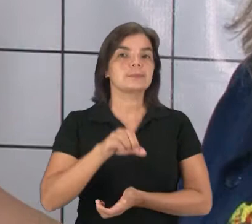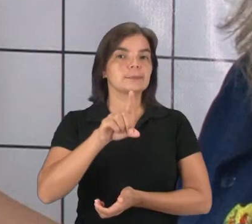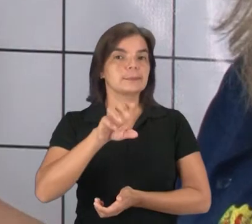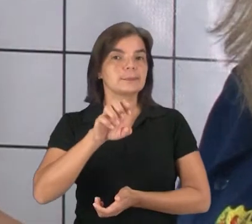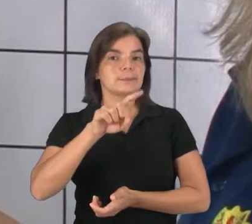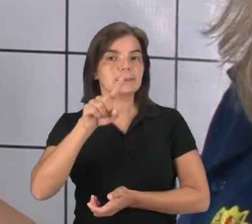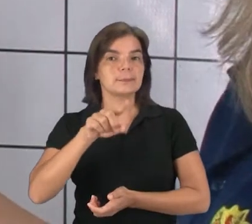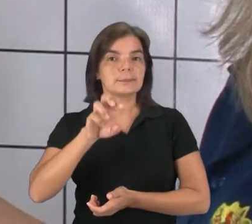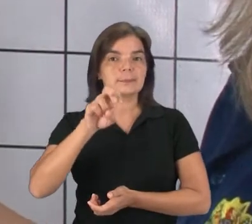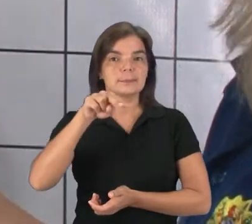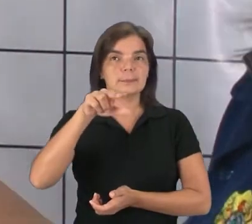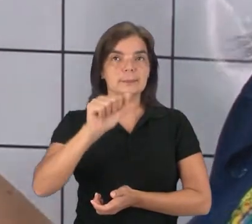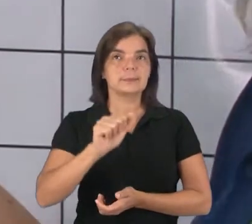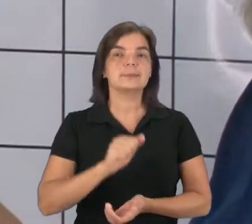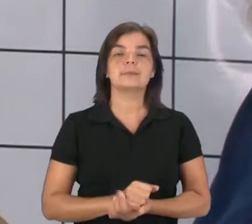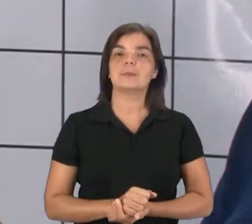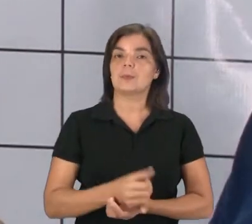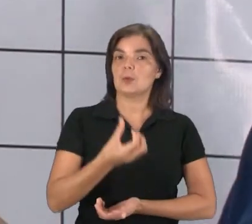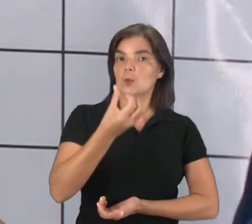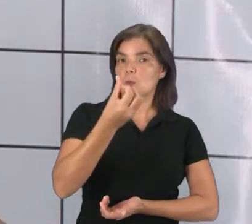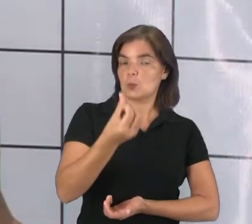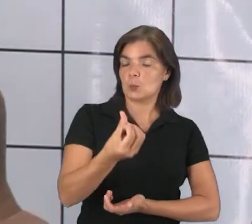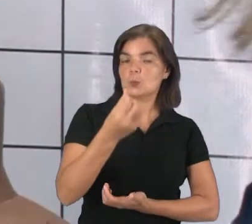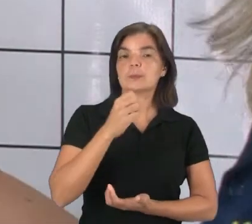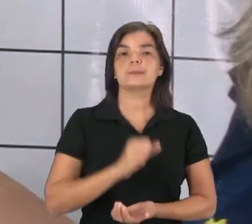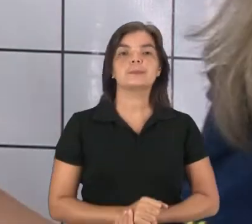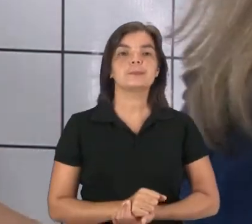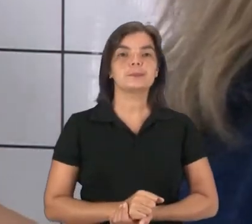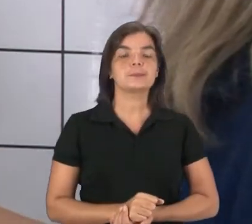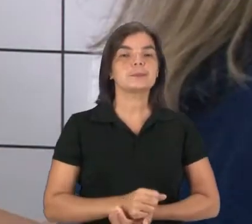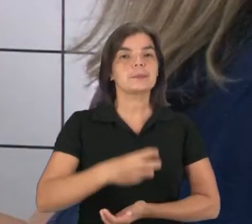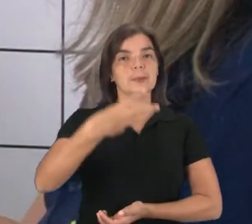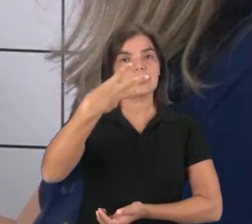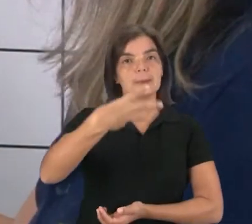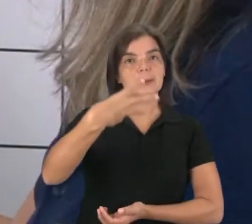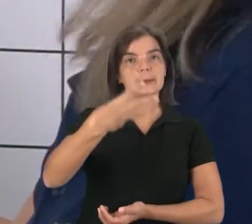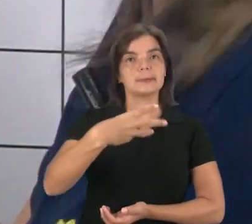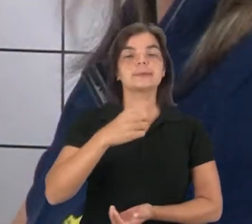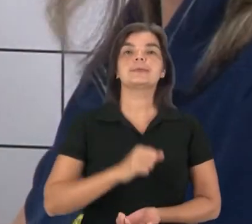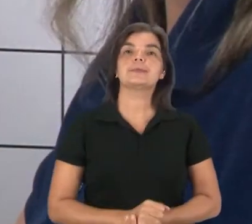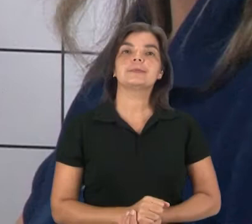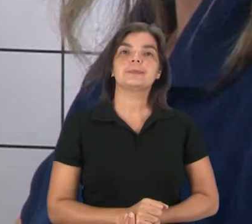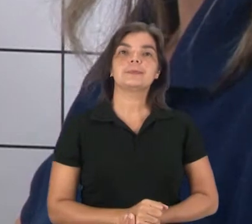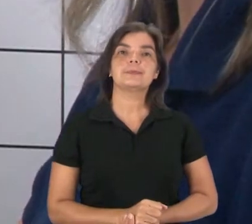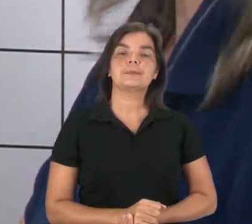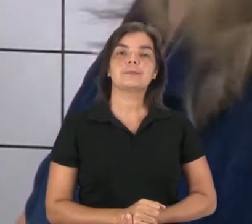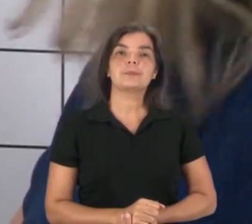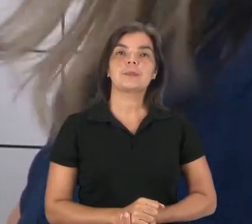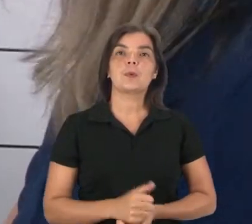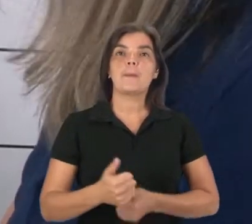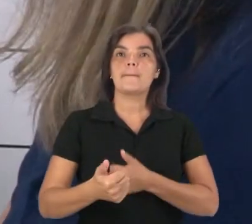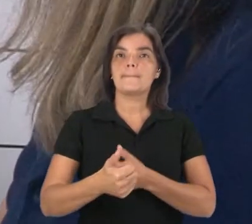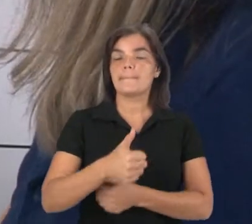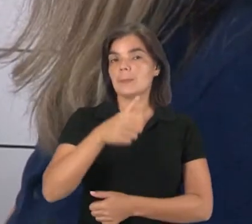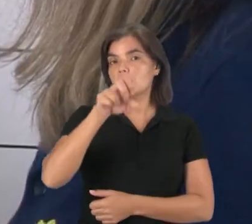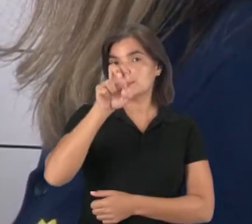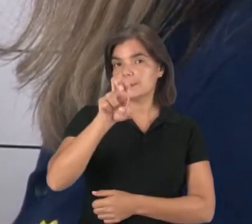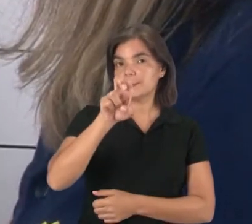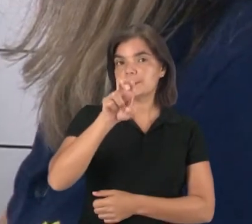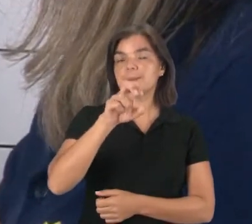dezenas. Depois vem o 6, Aí eu tenho, próximo número é